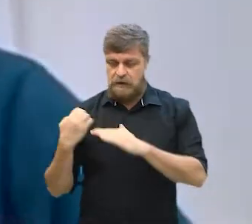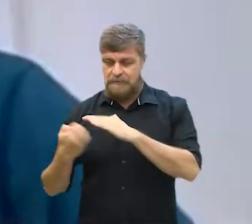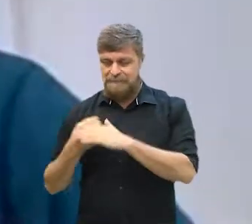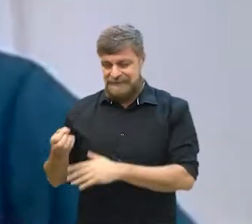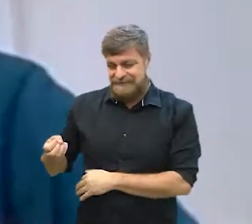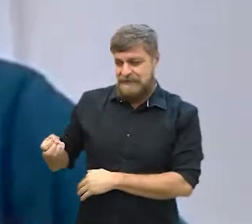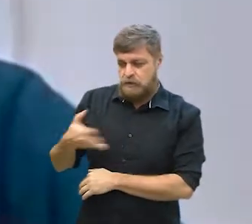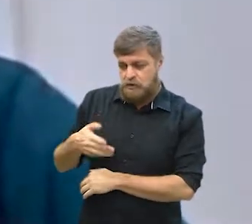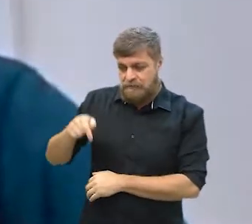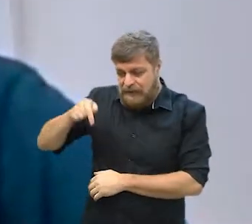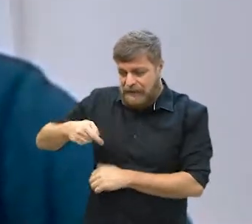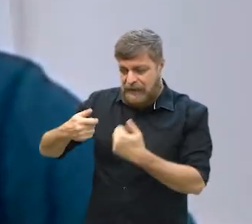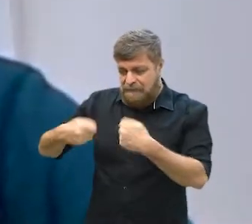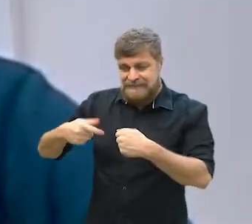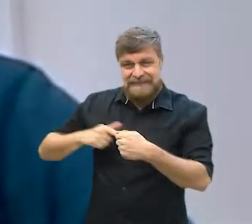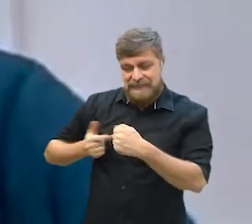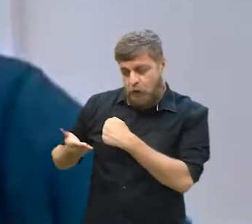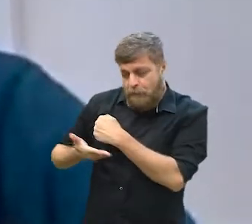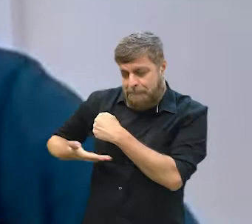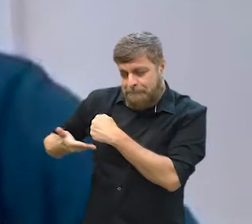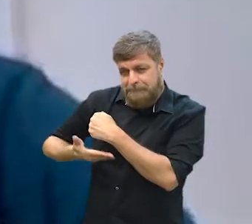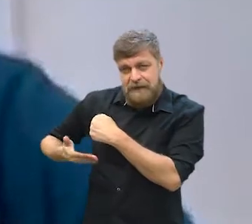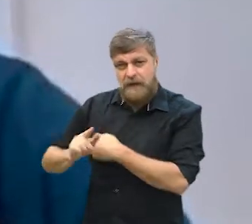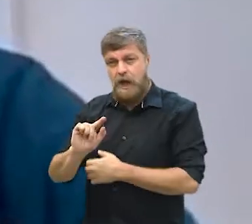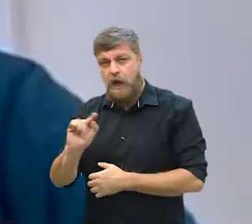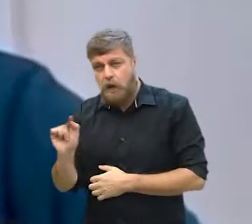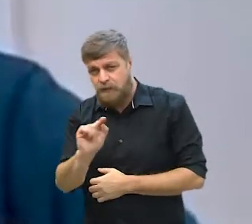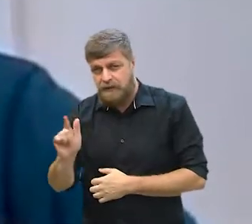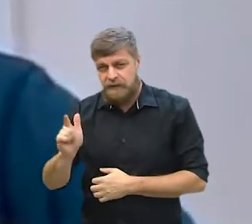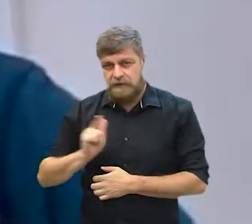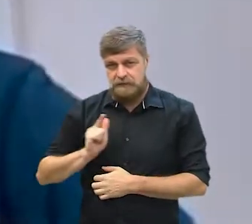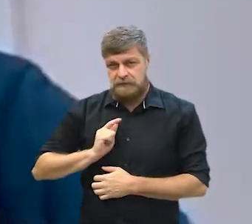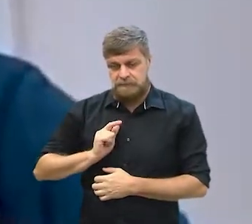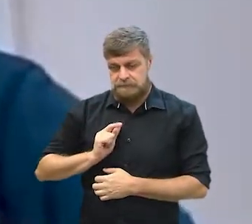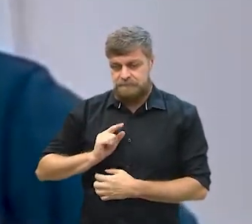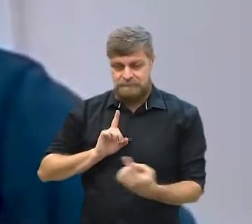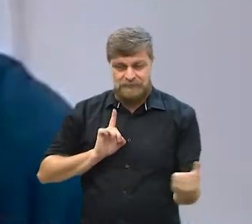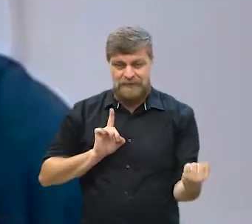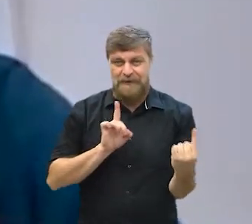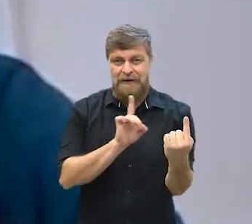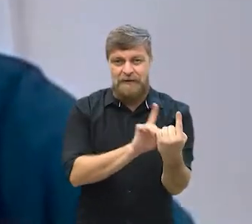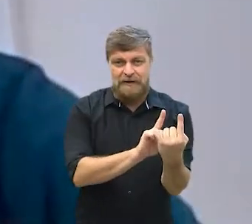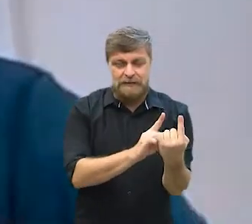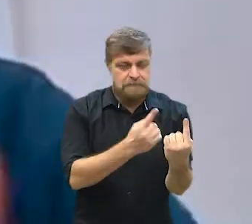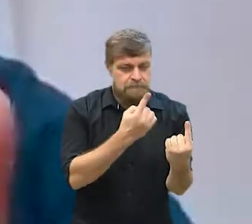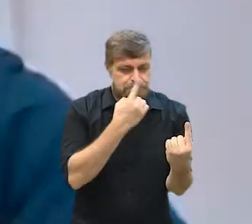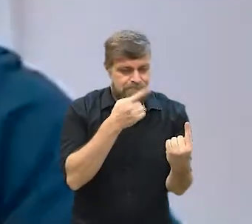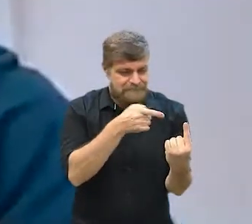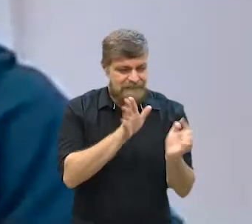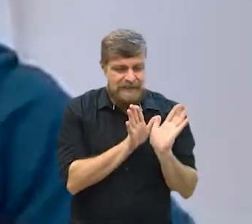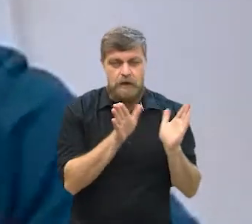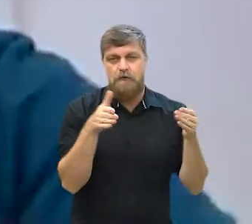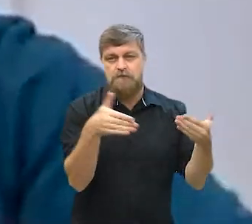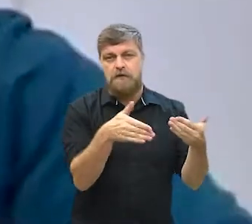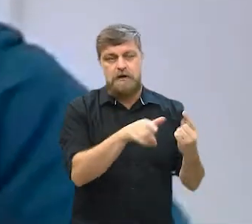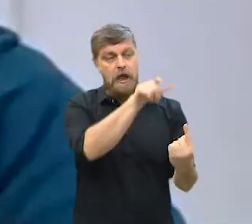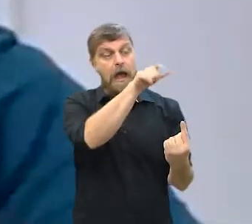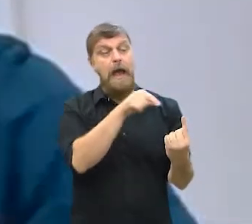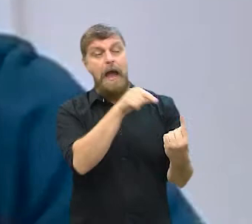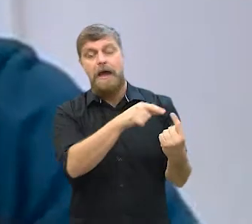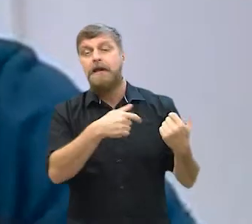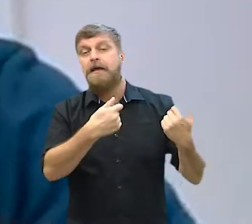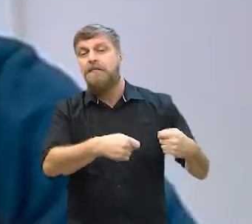uma startup hoje deve ter como premissa é a centralização do cliente, né, botar o cliente como foco. O que o